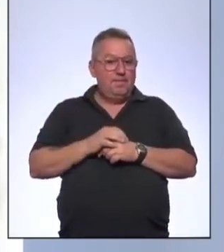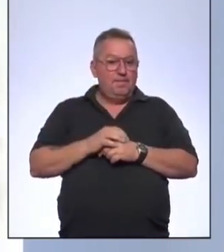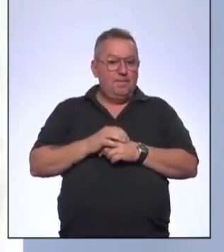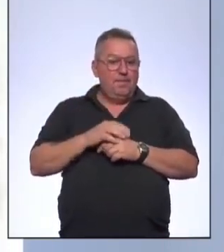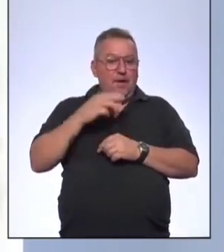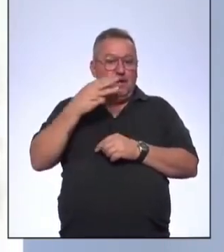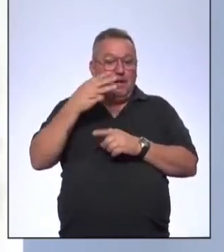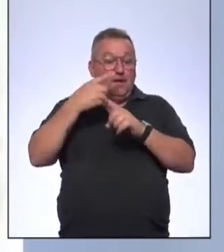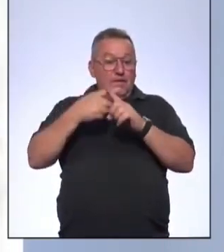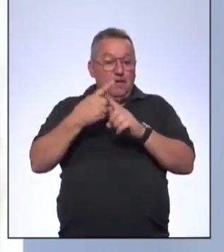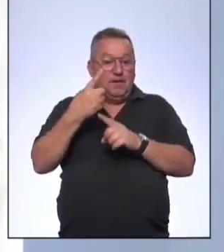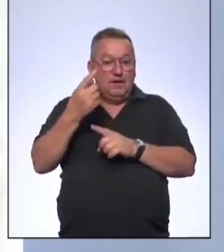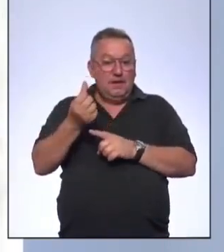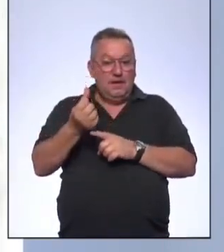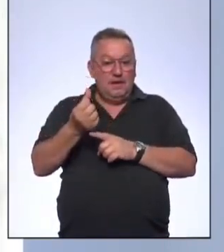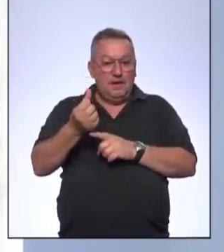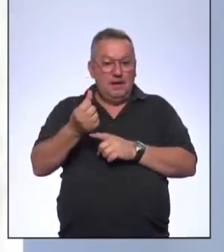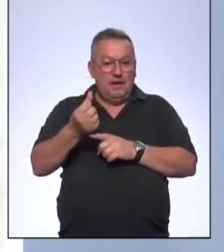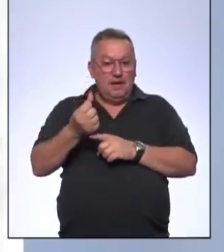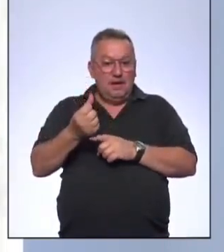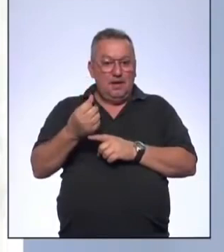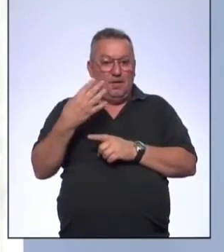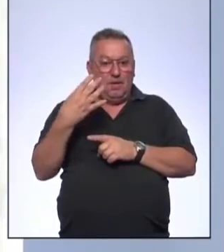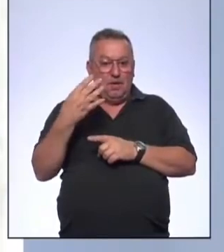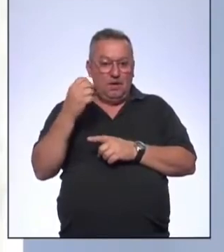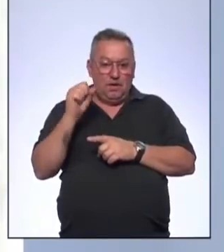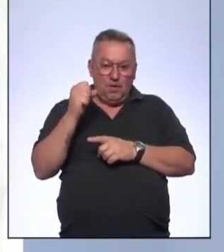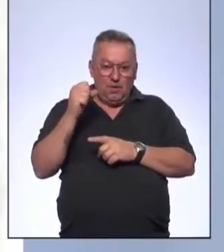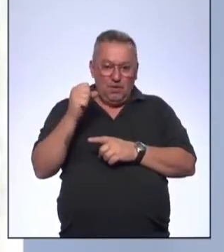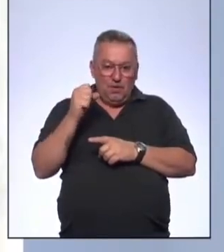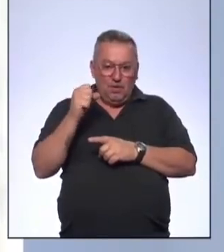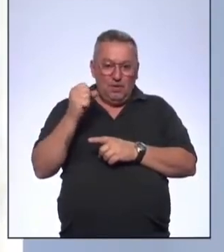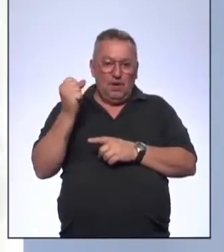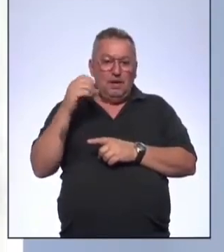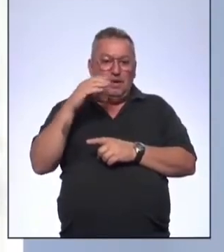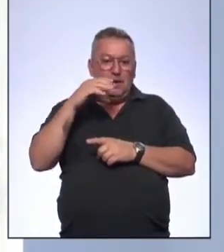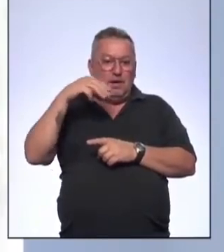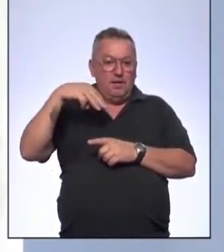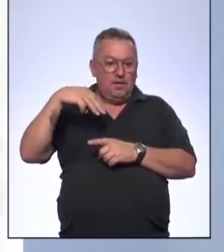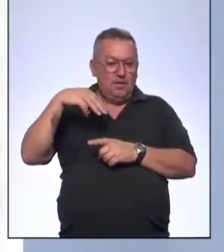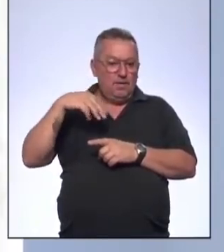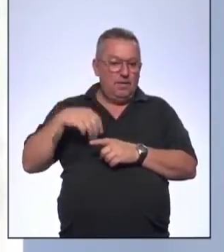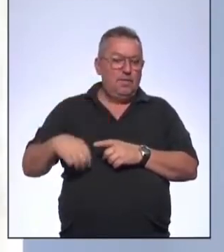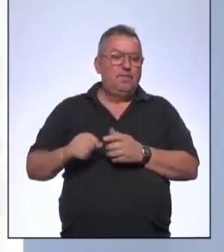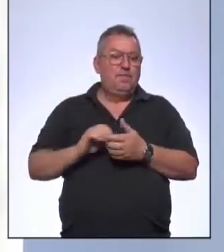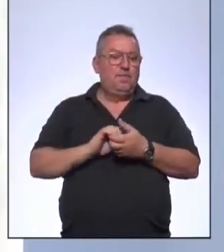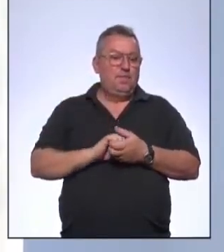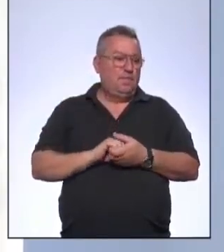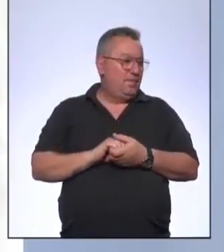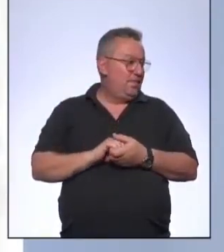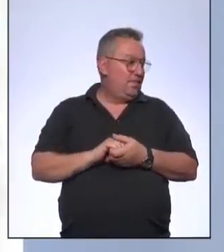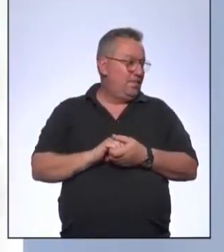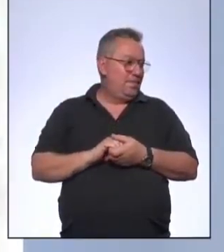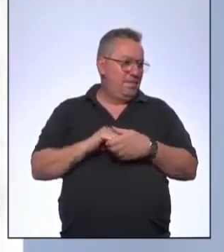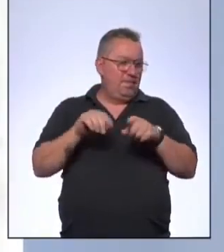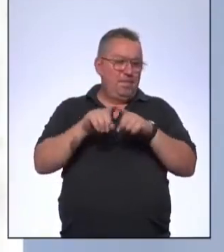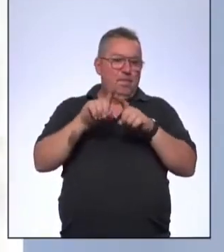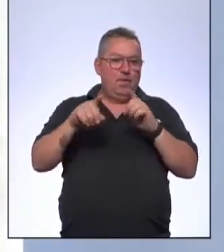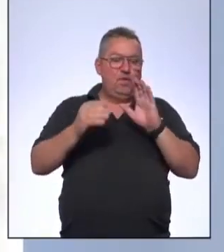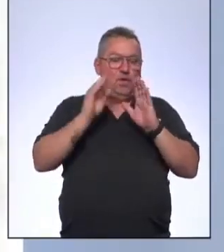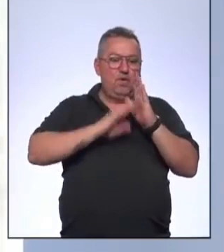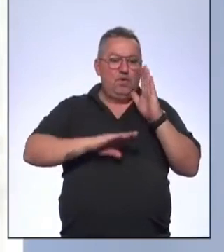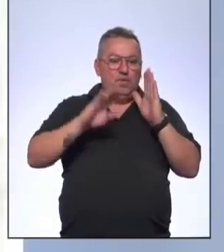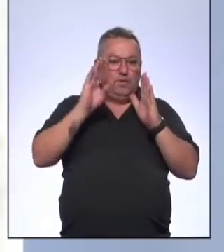3 vezes 16... 48. Beleza? Então, eu encontro aqui, ó, 48. Só subtrair os dois,